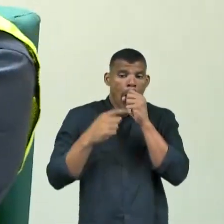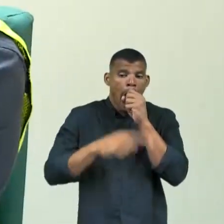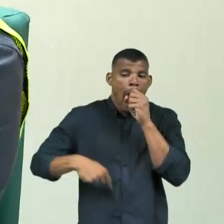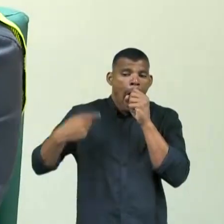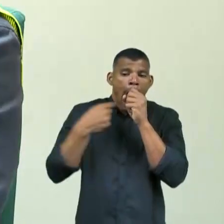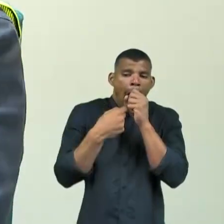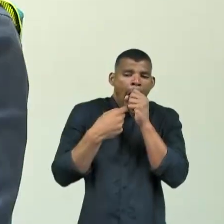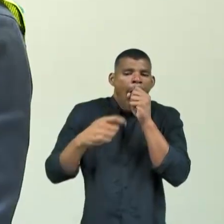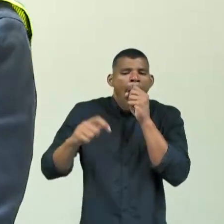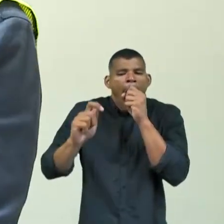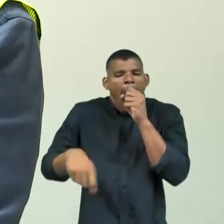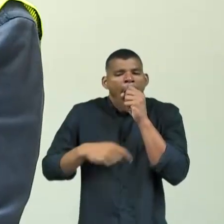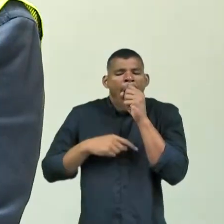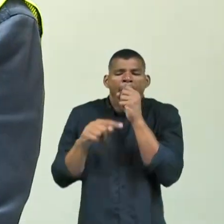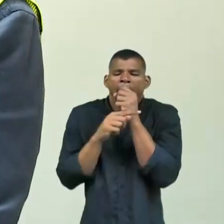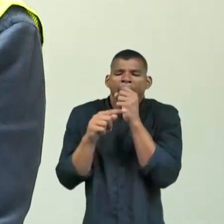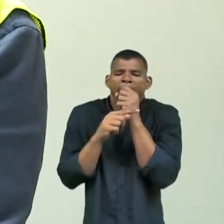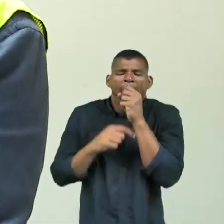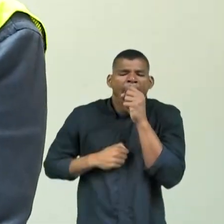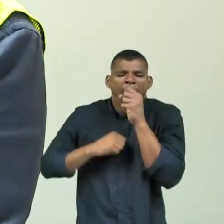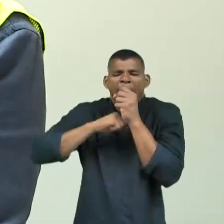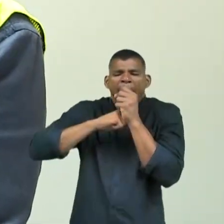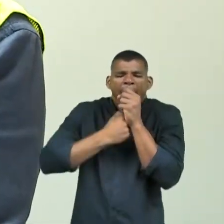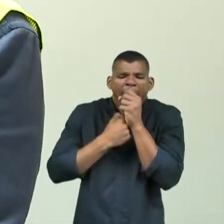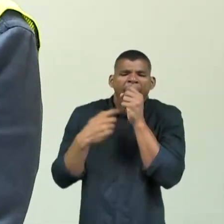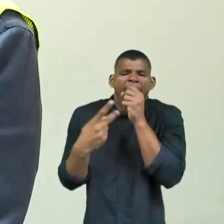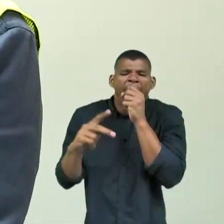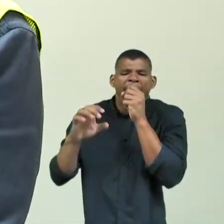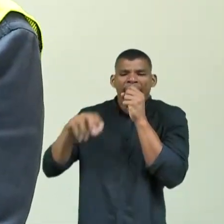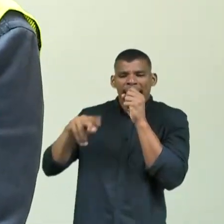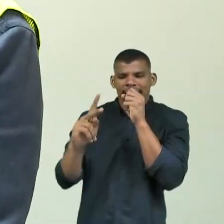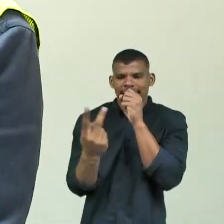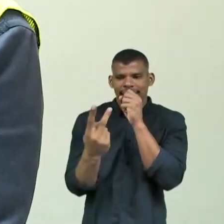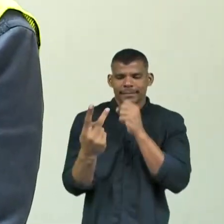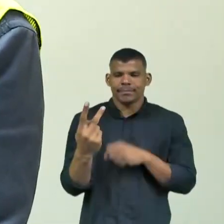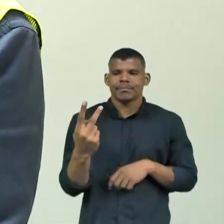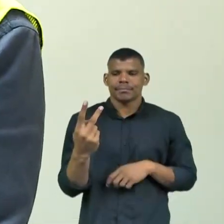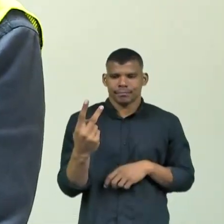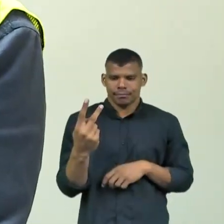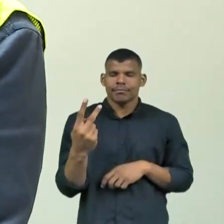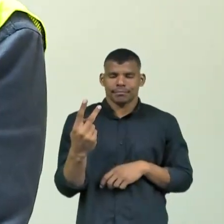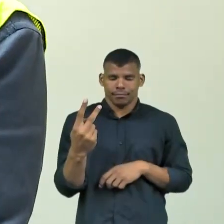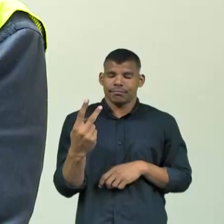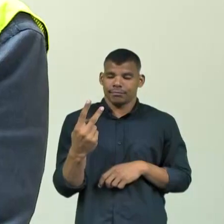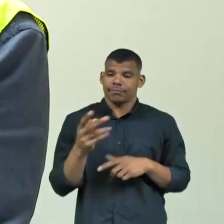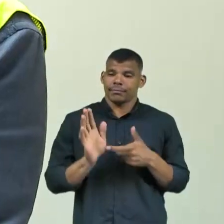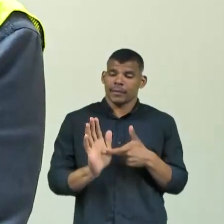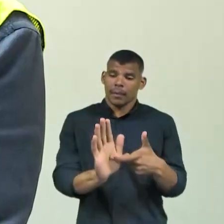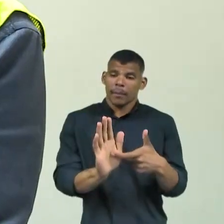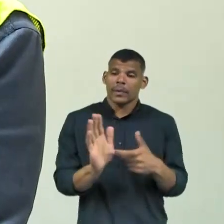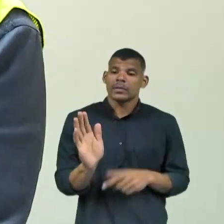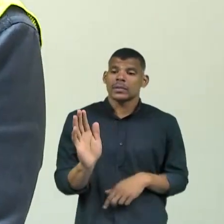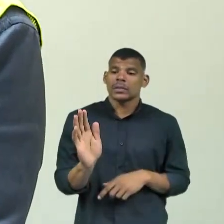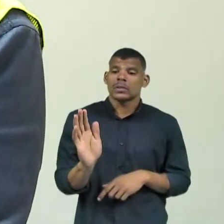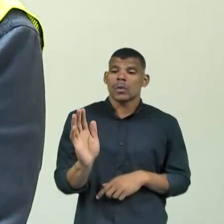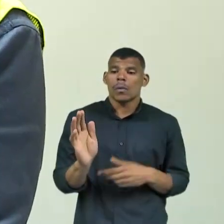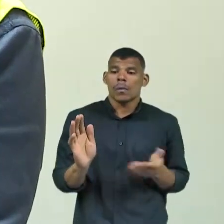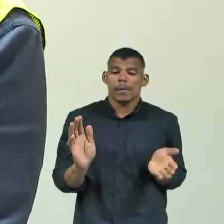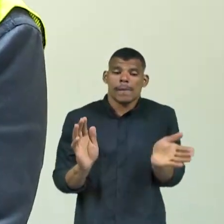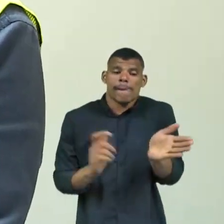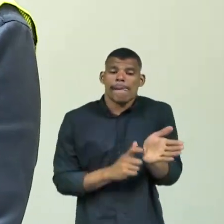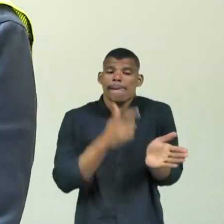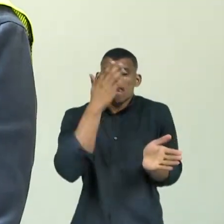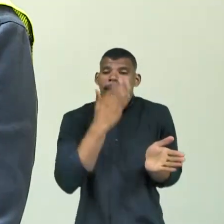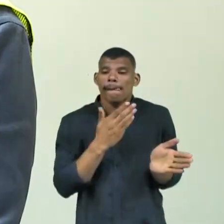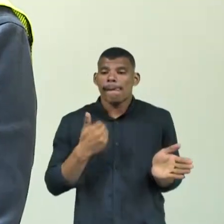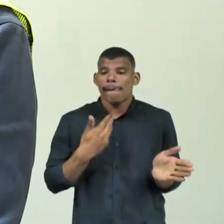aí abrir o processo de suspensão. Ele vai ter o veículo retido até a apresentação de condutor, ou seja, se você for